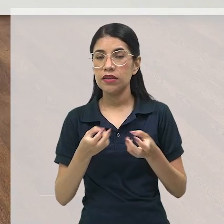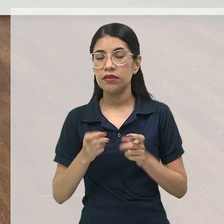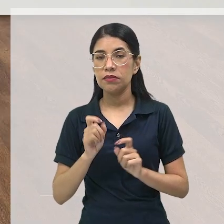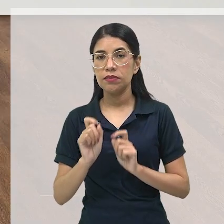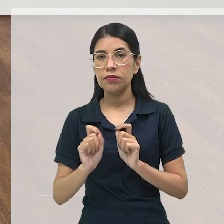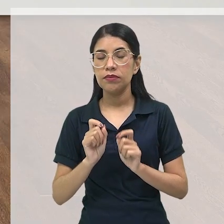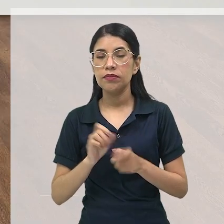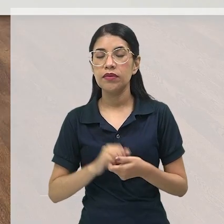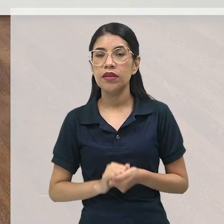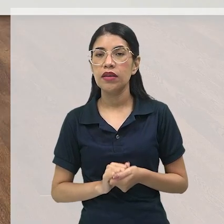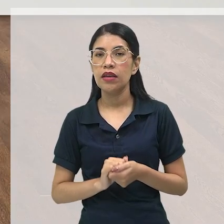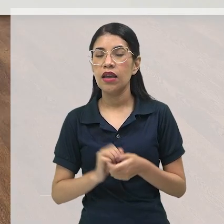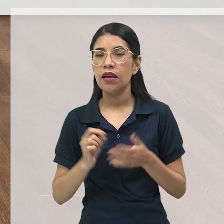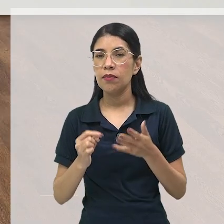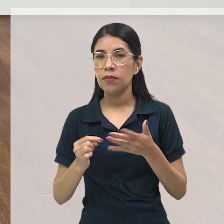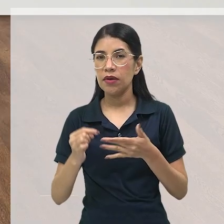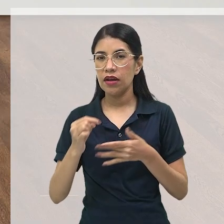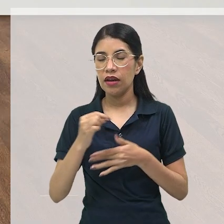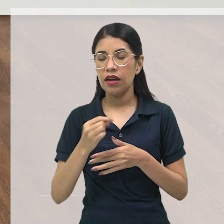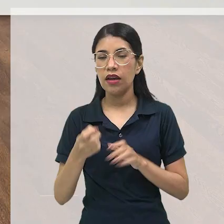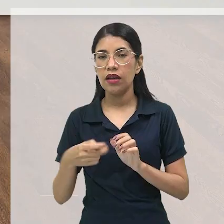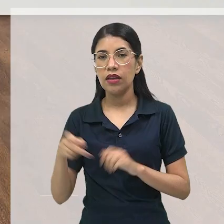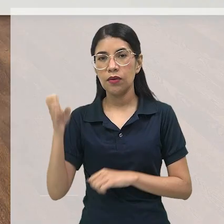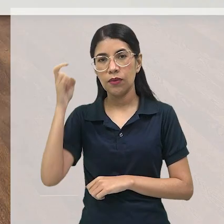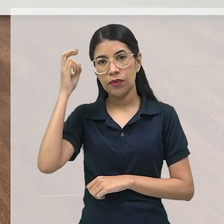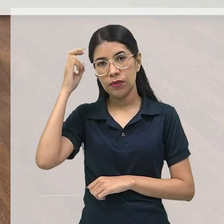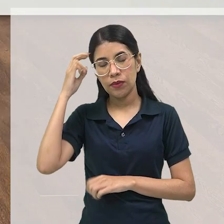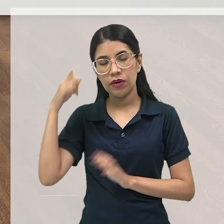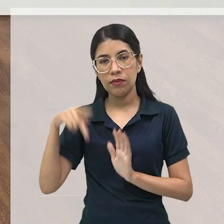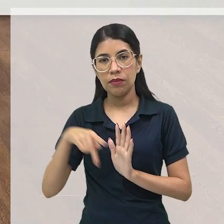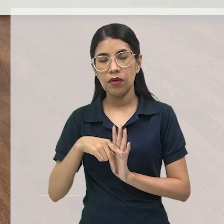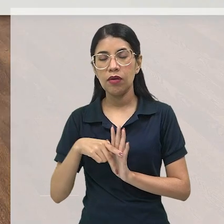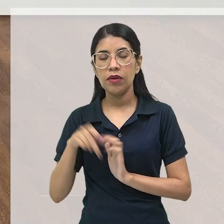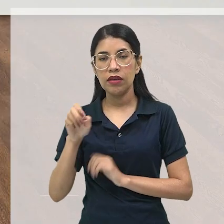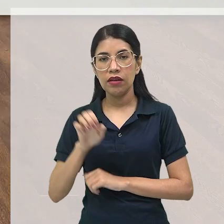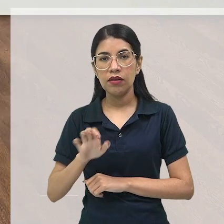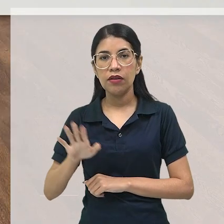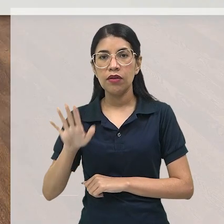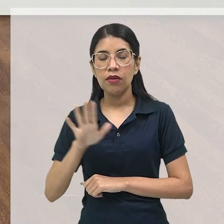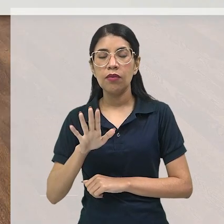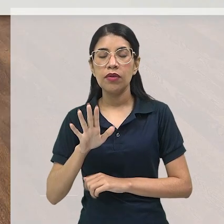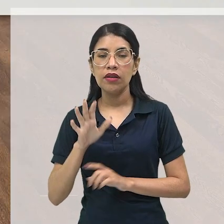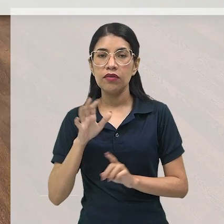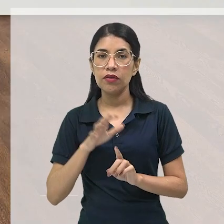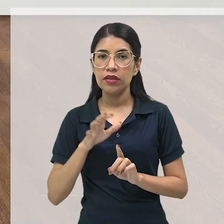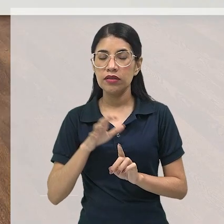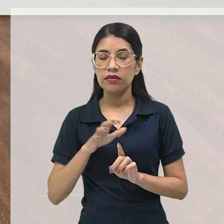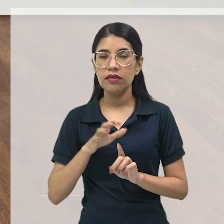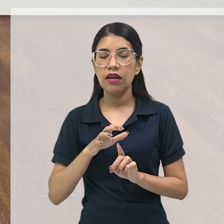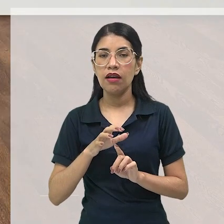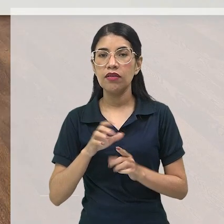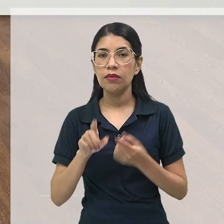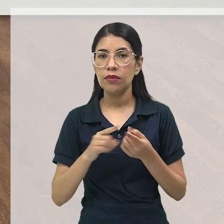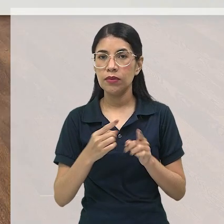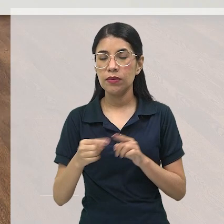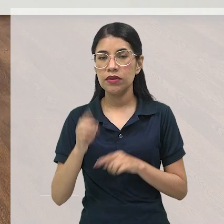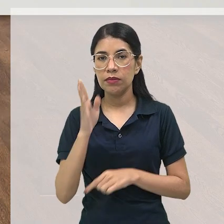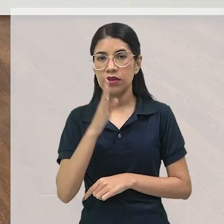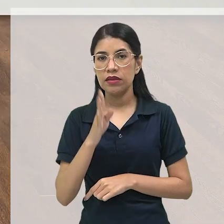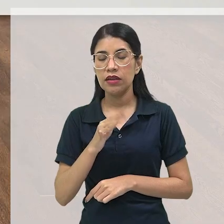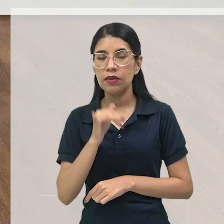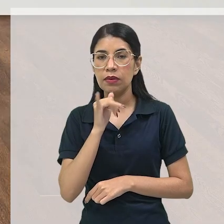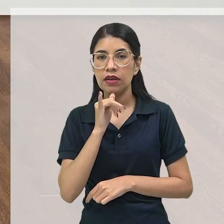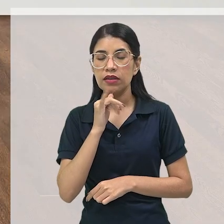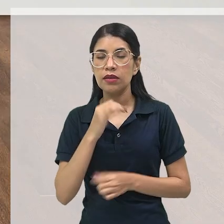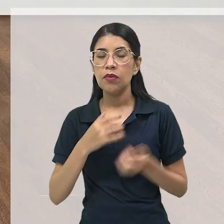aqui elementos culturais que foram inseridos na música brasileira, elementos europeus